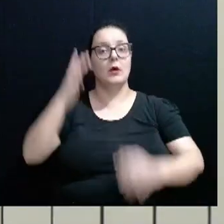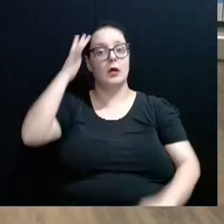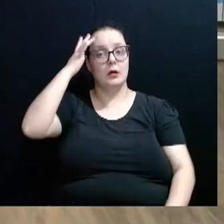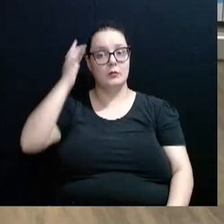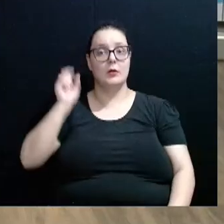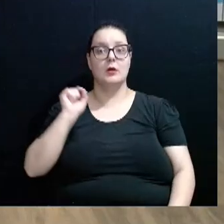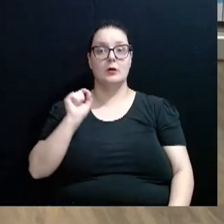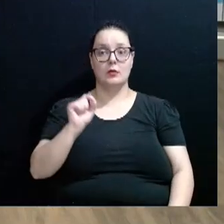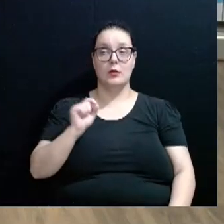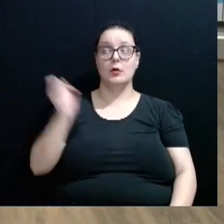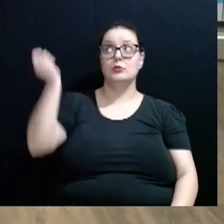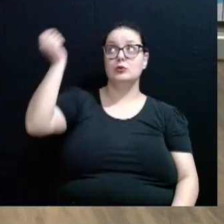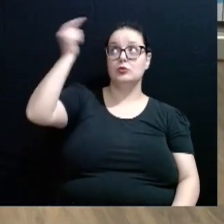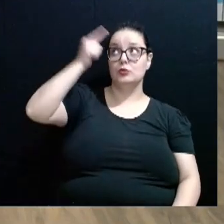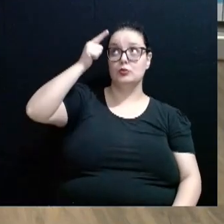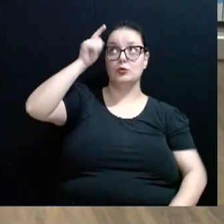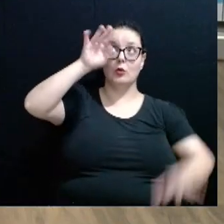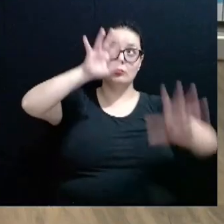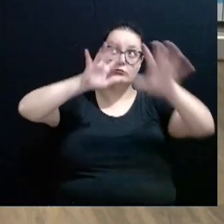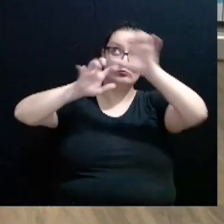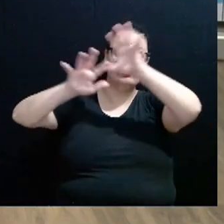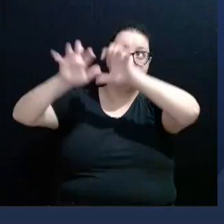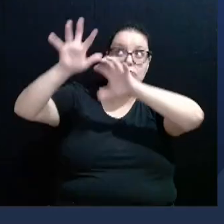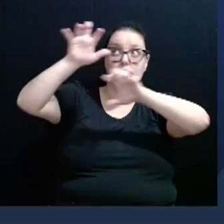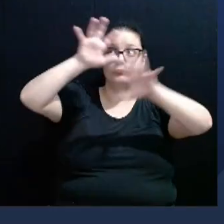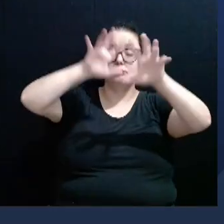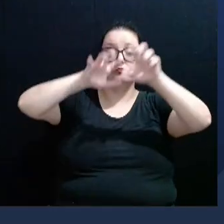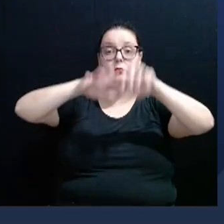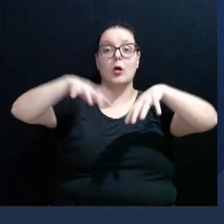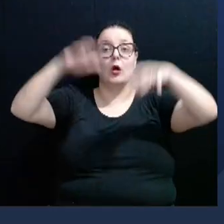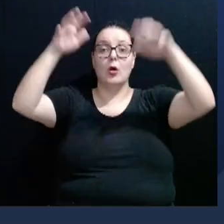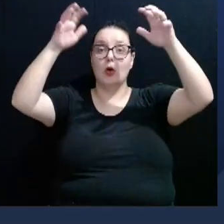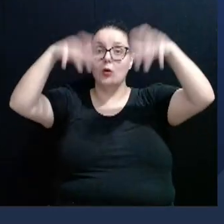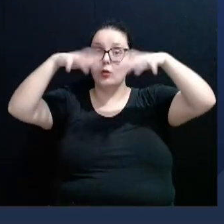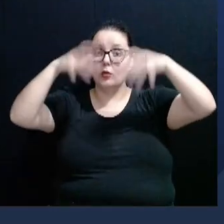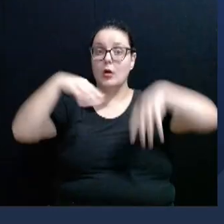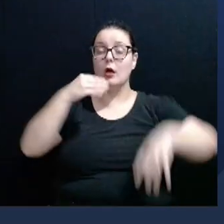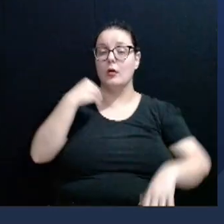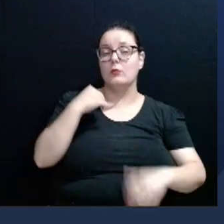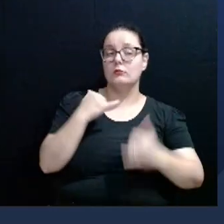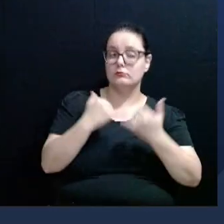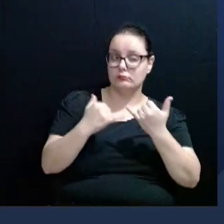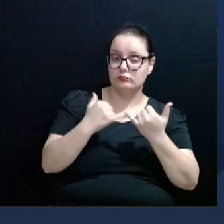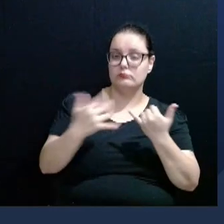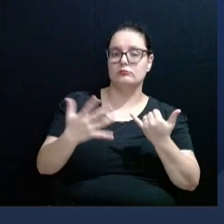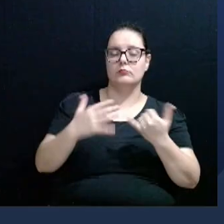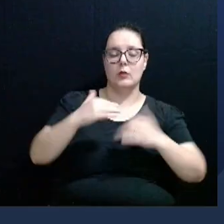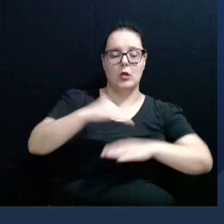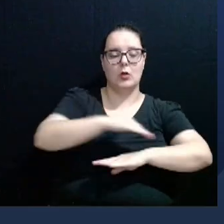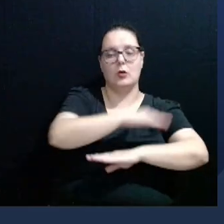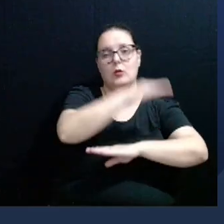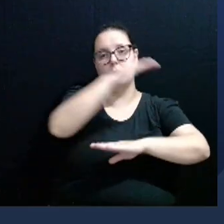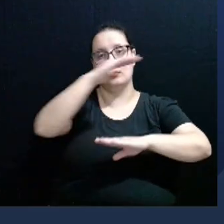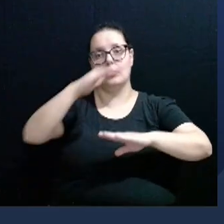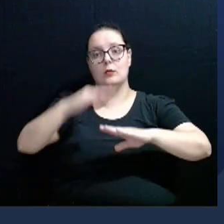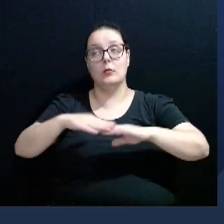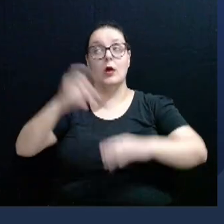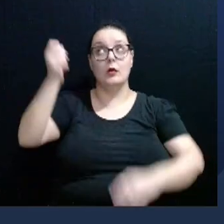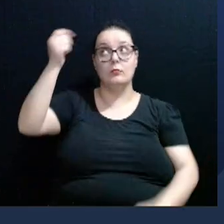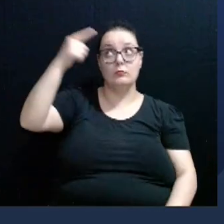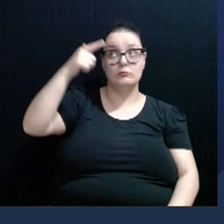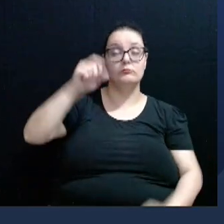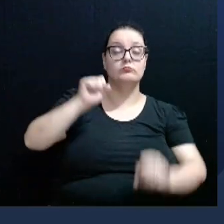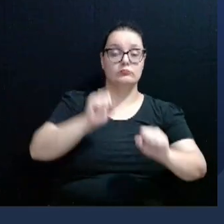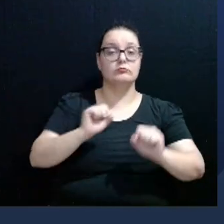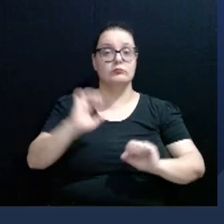entre nuvens, com chuva fraca e moderada ao longo do dia. O sol aparece aí logo